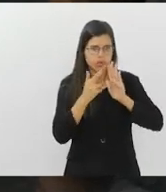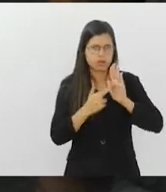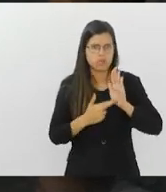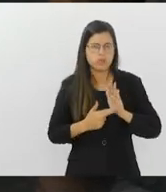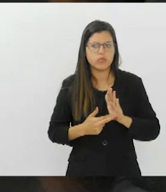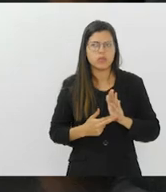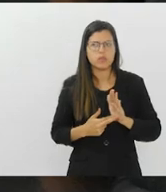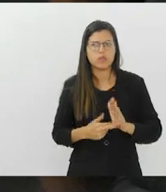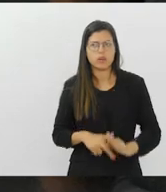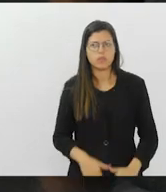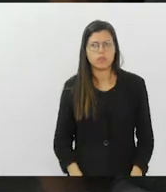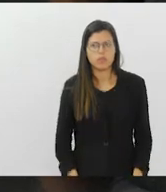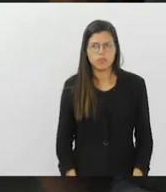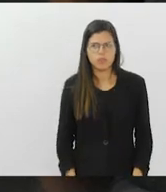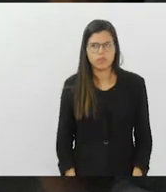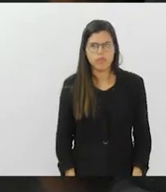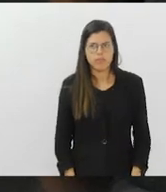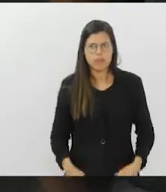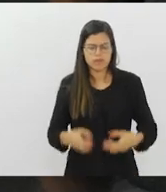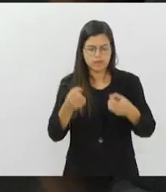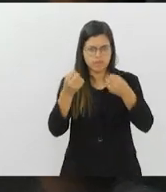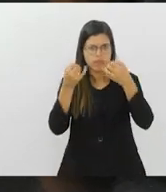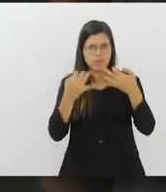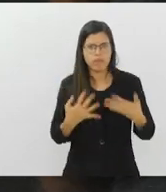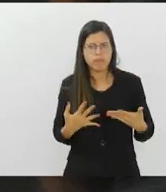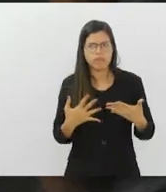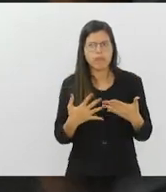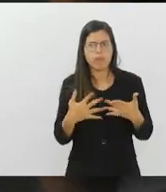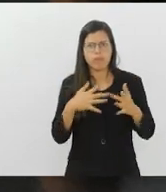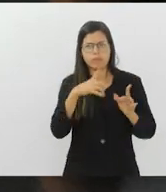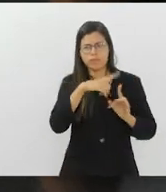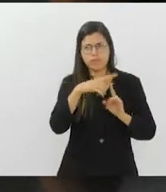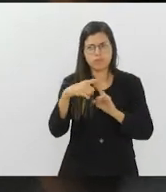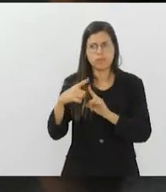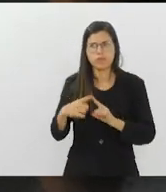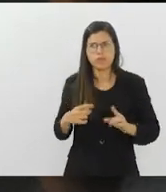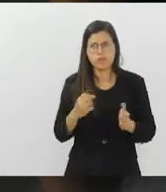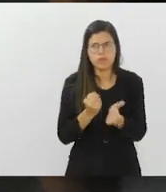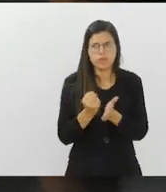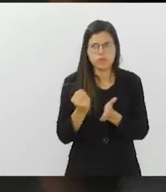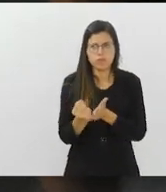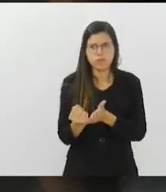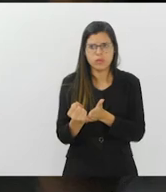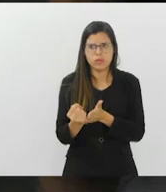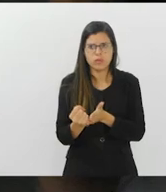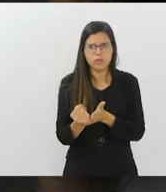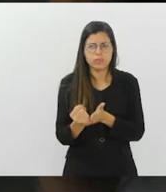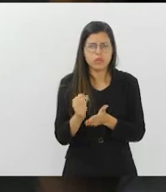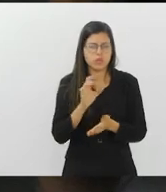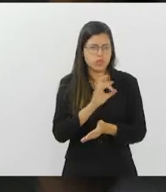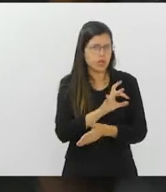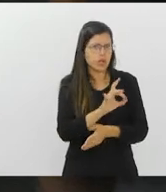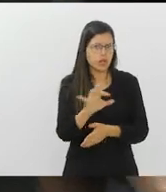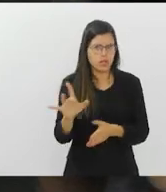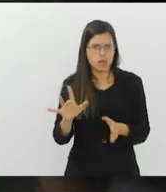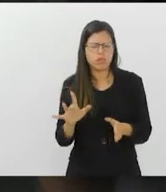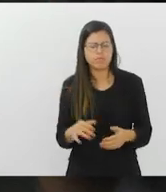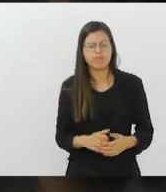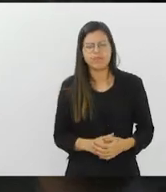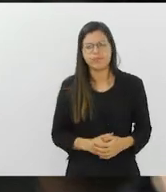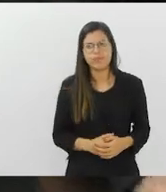das nossas regras e explicando os tipos de contrato, coletivo por adesão, coletivo empresarial, individual e dentro de tantas outras